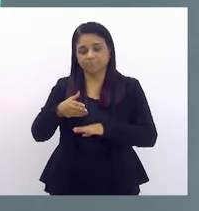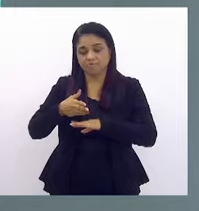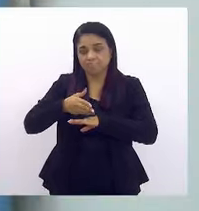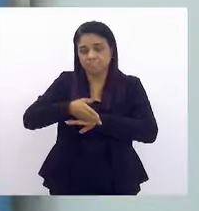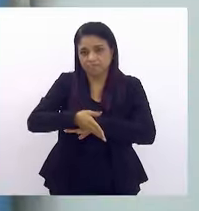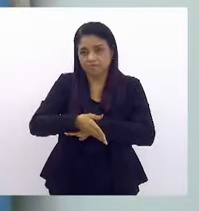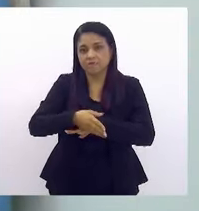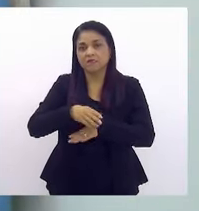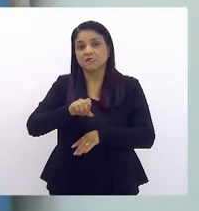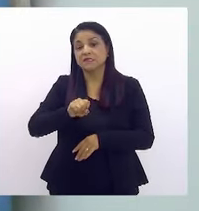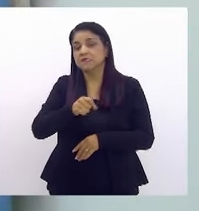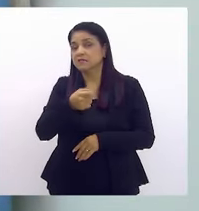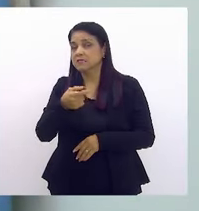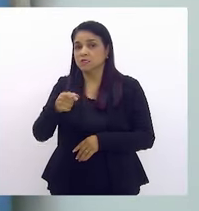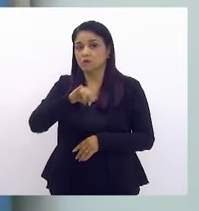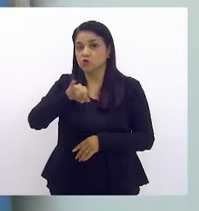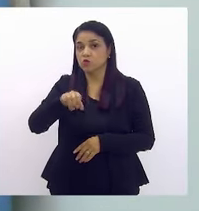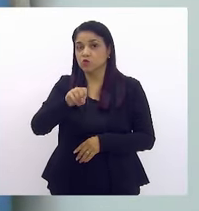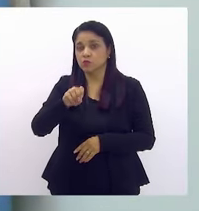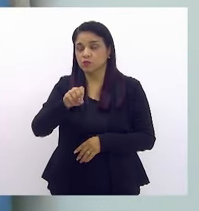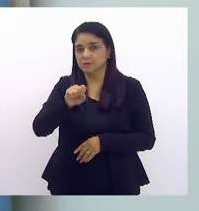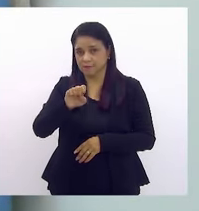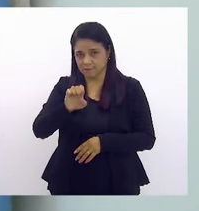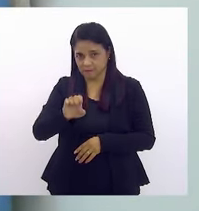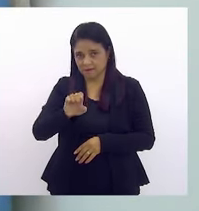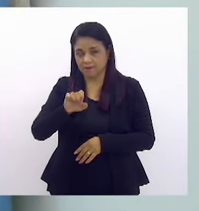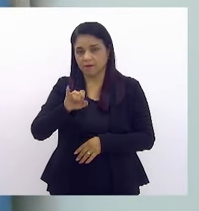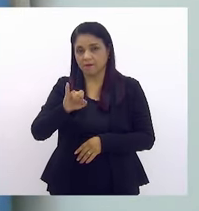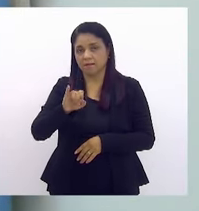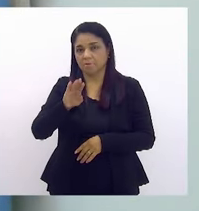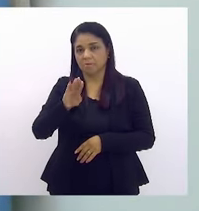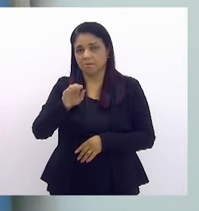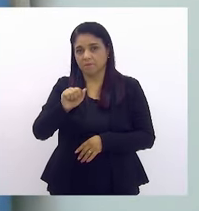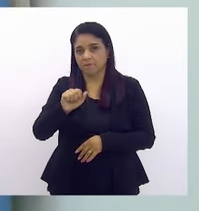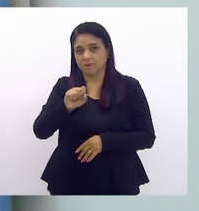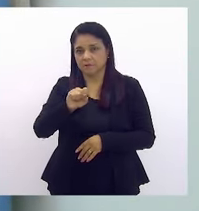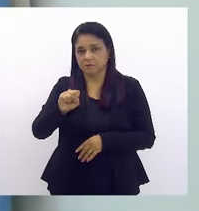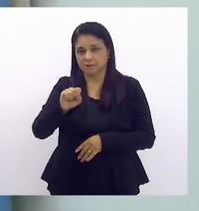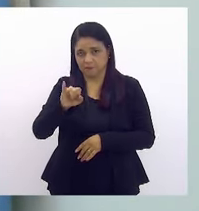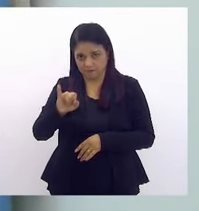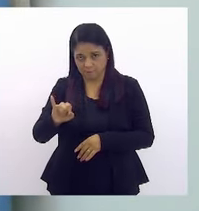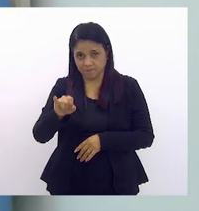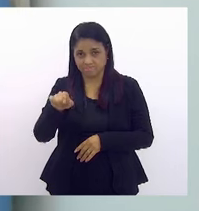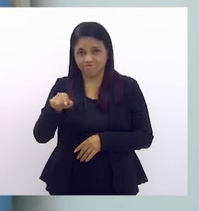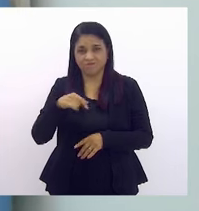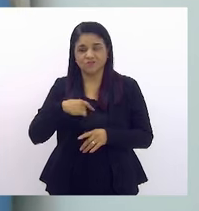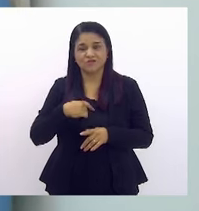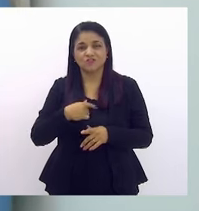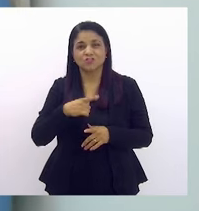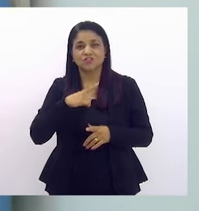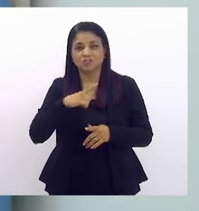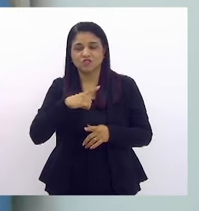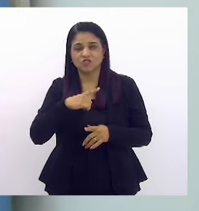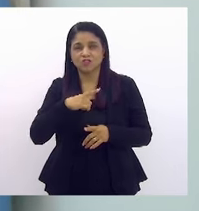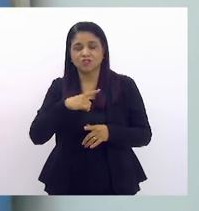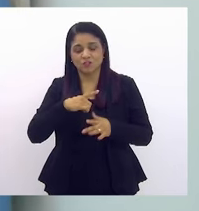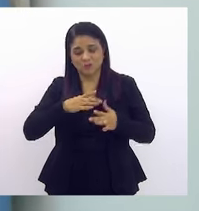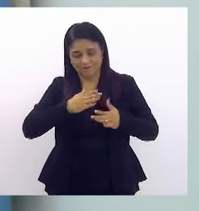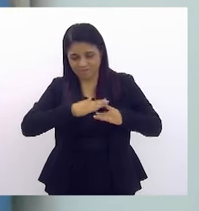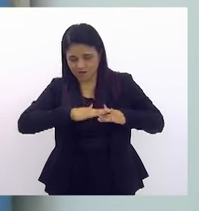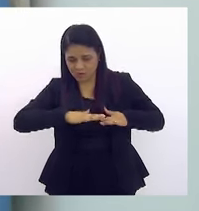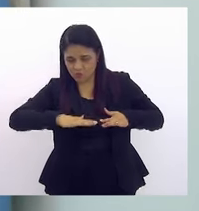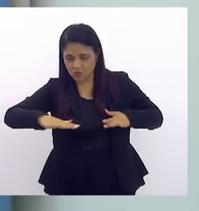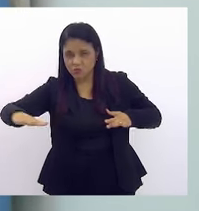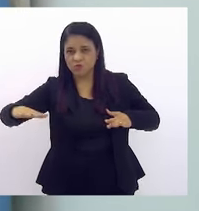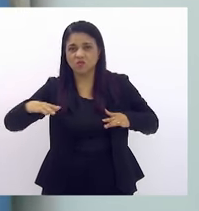José do Imbaçaí, tinha até uma foto, mas eu acho que essa não entrou, com um tapete de gigogas assim em